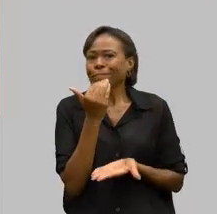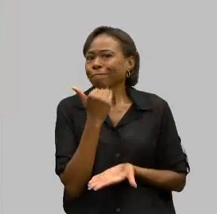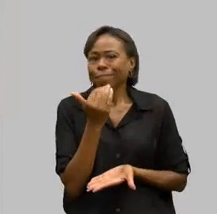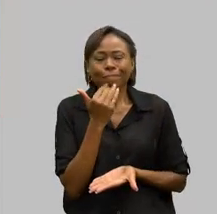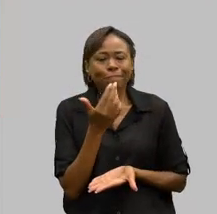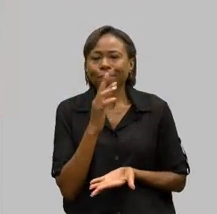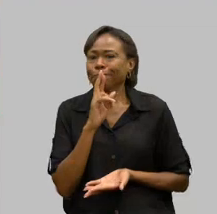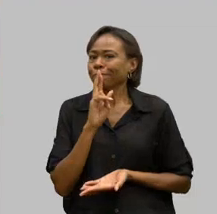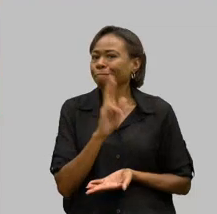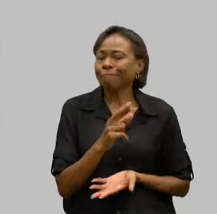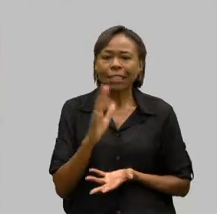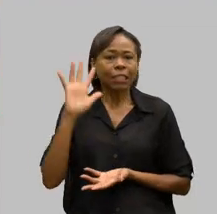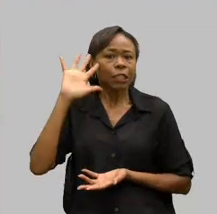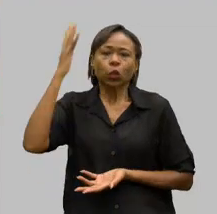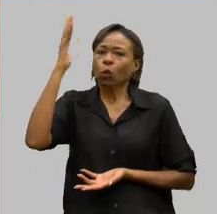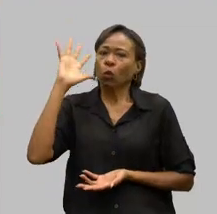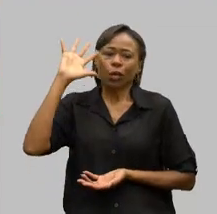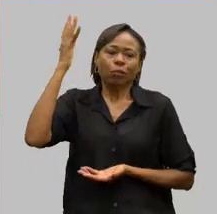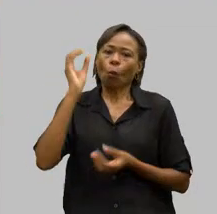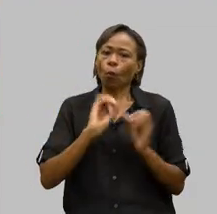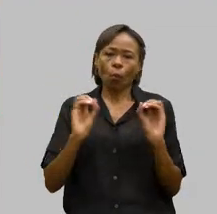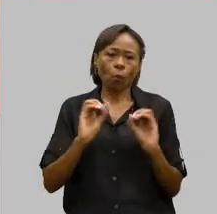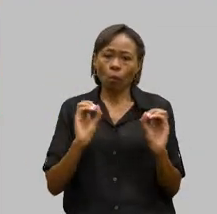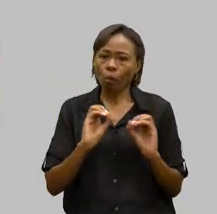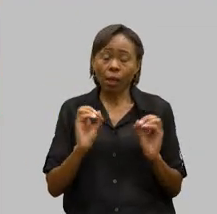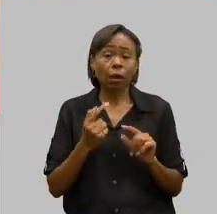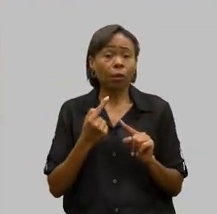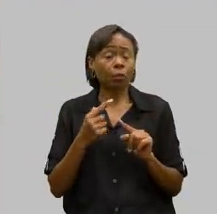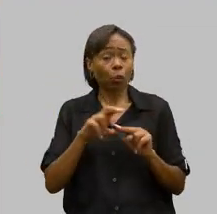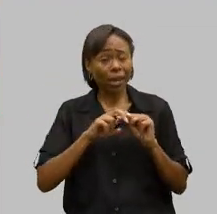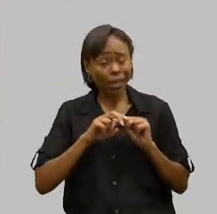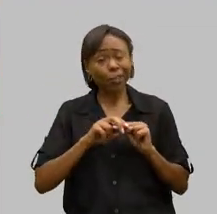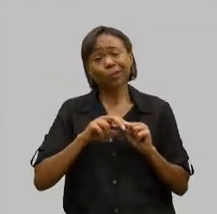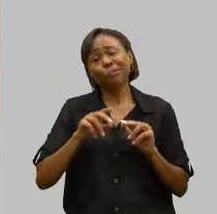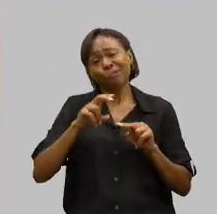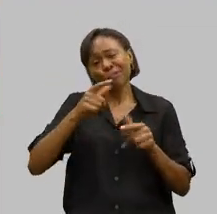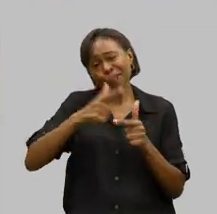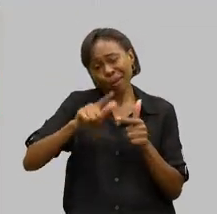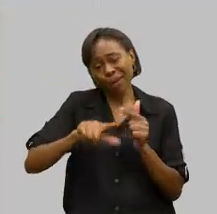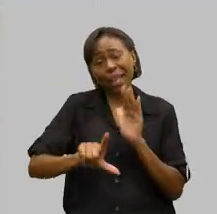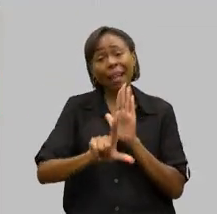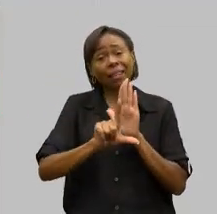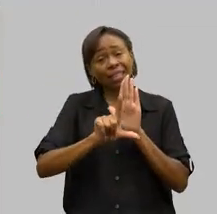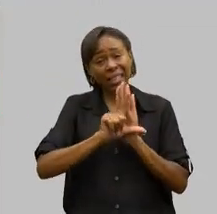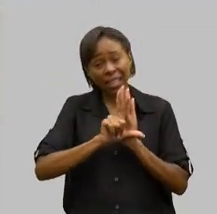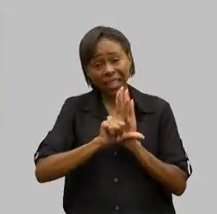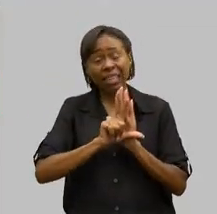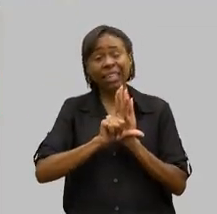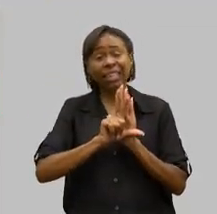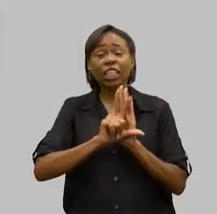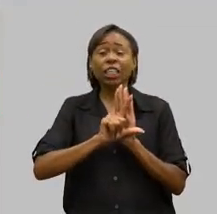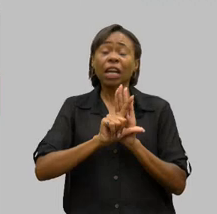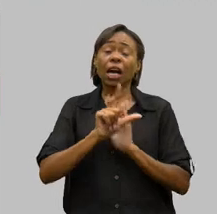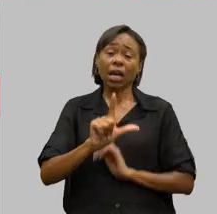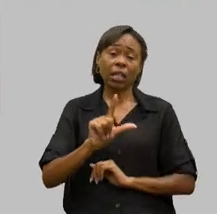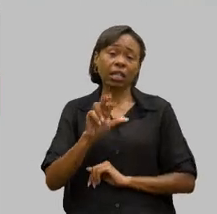pontos que a gente não consegue avançar devido a própria lei de reajuste, a lei de responsabilidade fiscal,